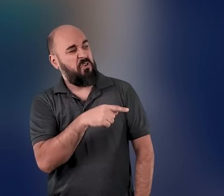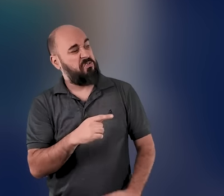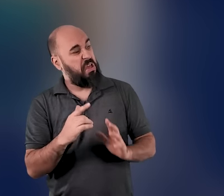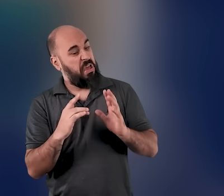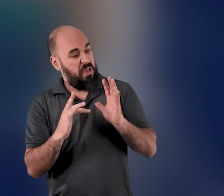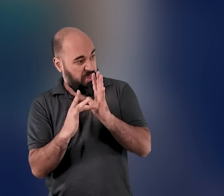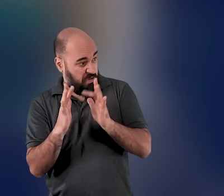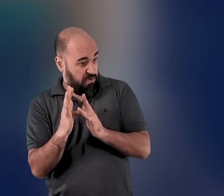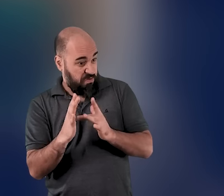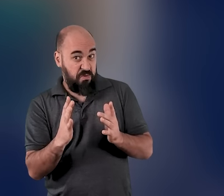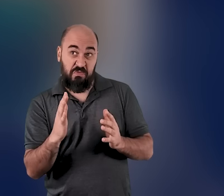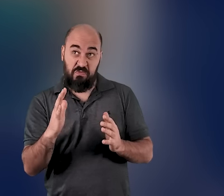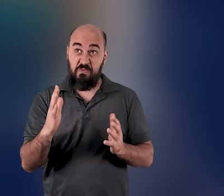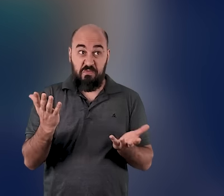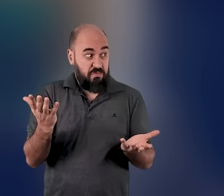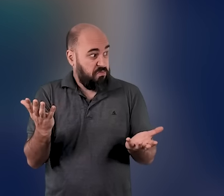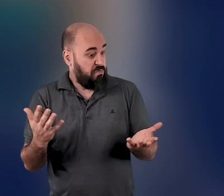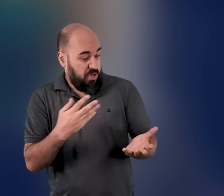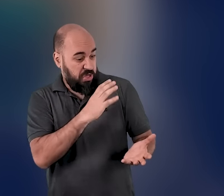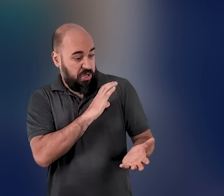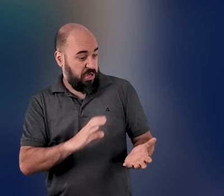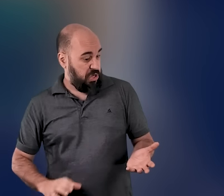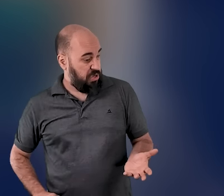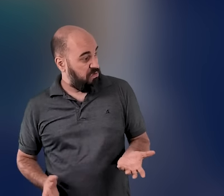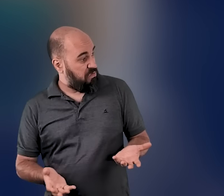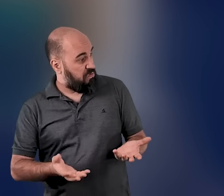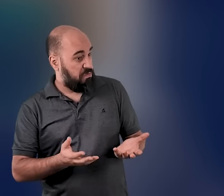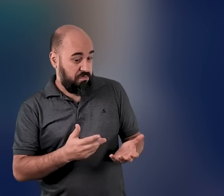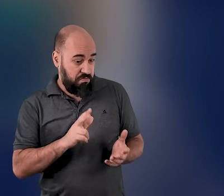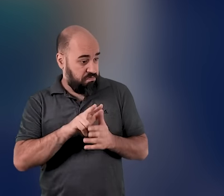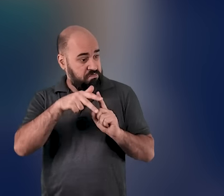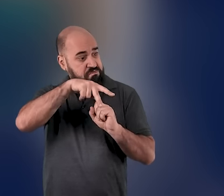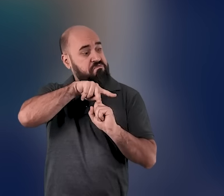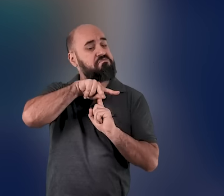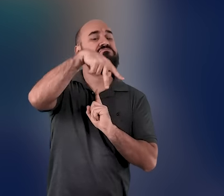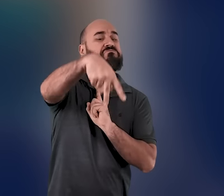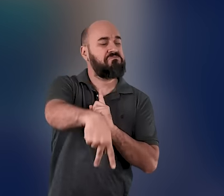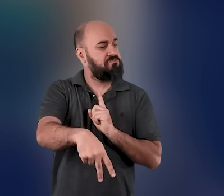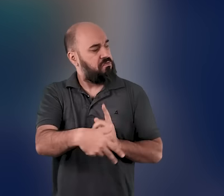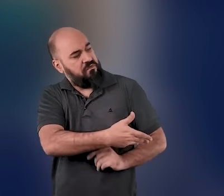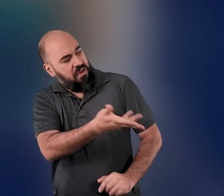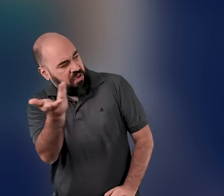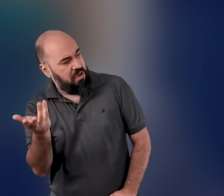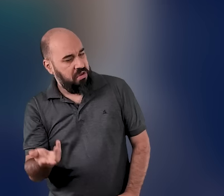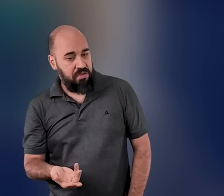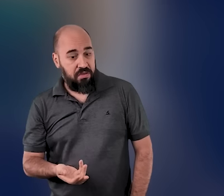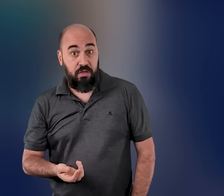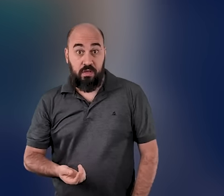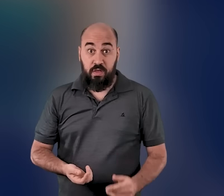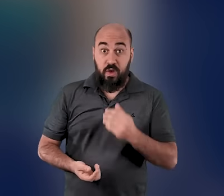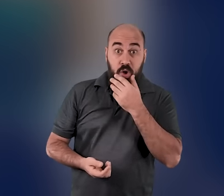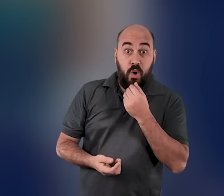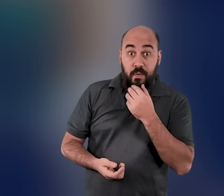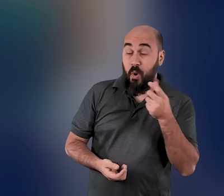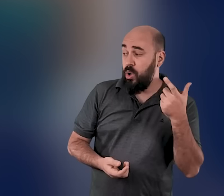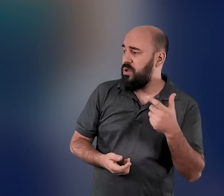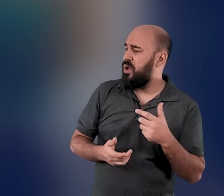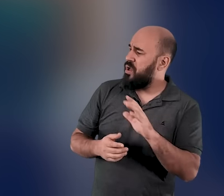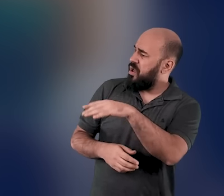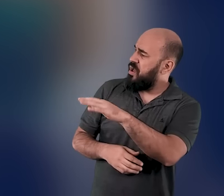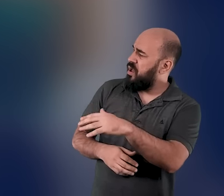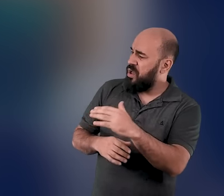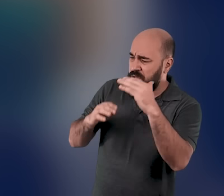Cristo, salve a si mesmo e a nós também. Porém, o outro malfeitor o repreendeu, dizendo, você nem ao menos teme a Deus, estando